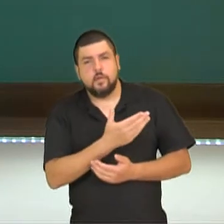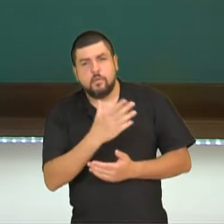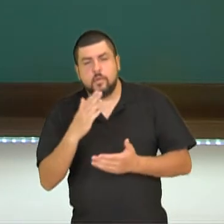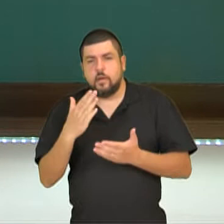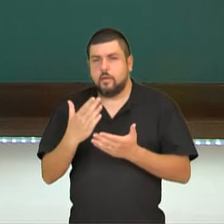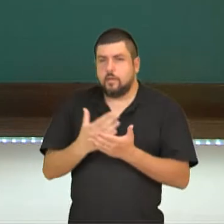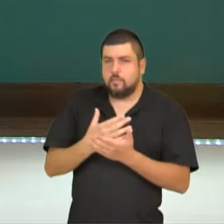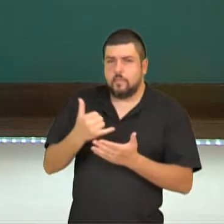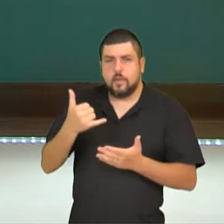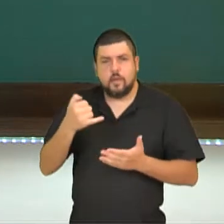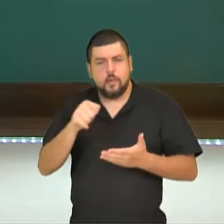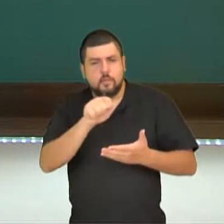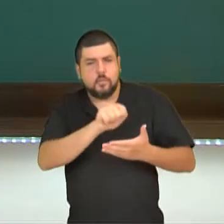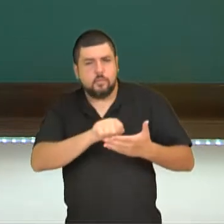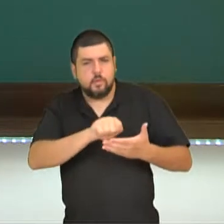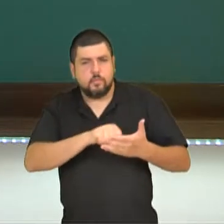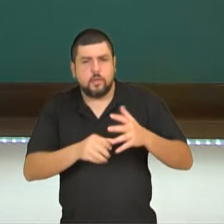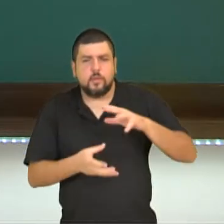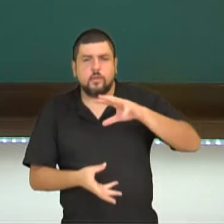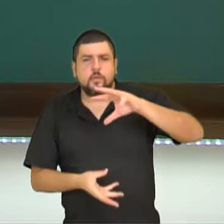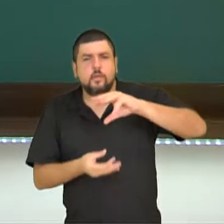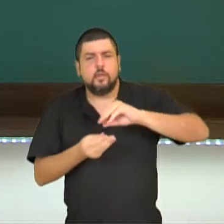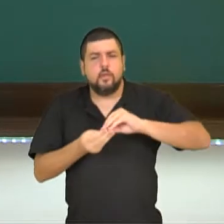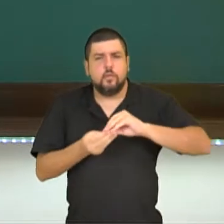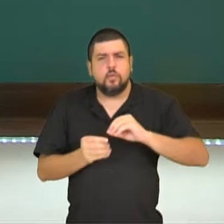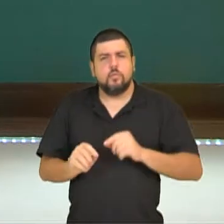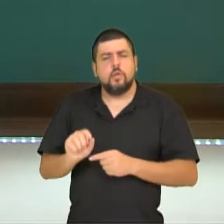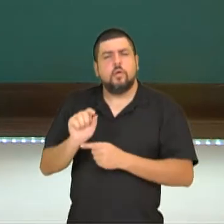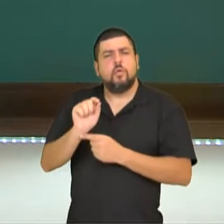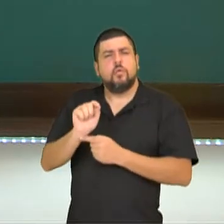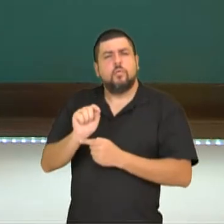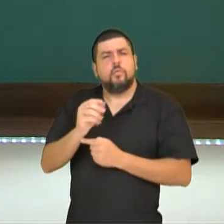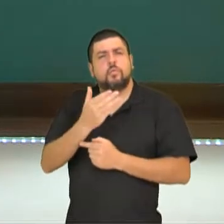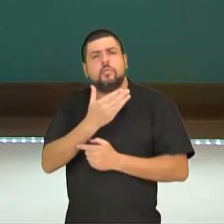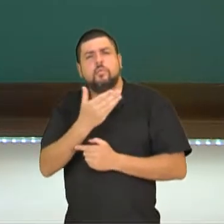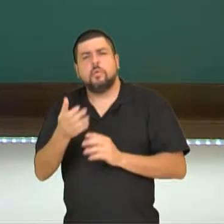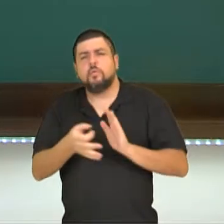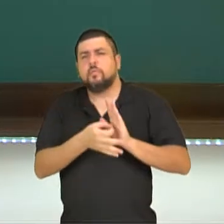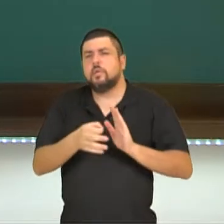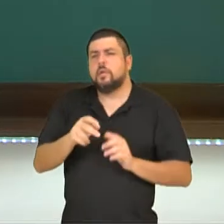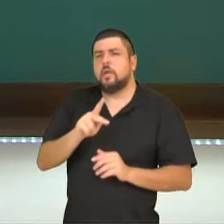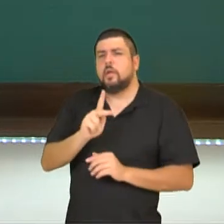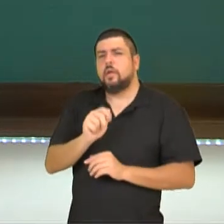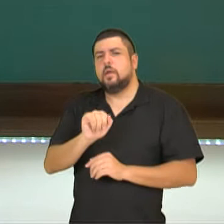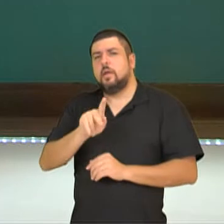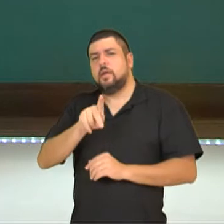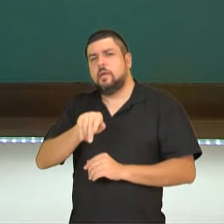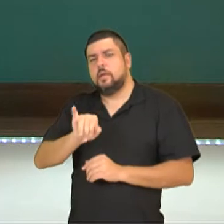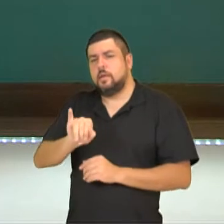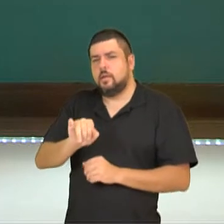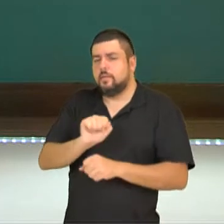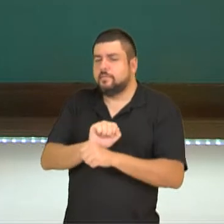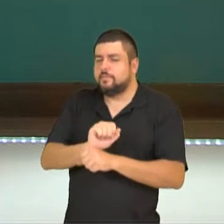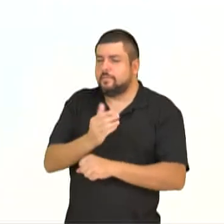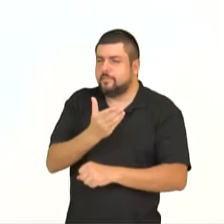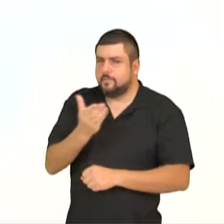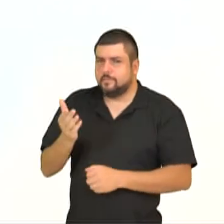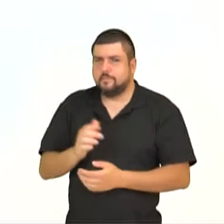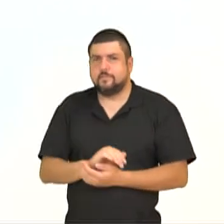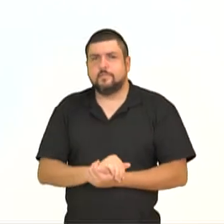e escrevam em poucas palavras o que lhes parece, que é um haikai. Sim? Aguardo